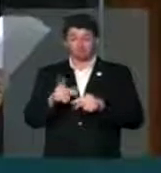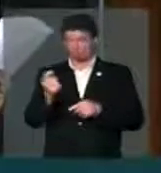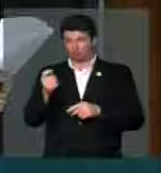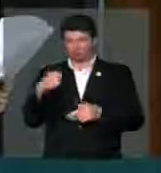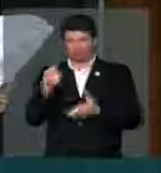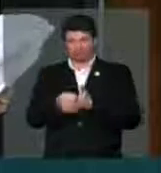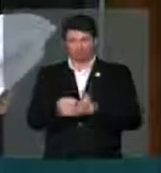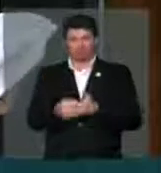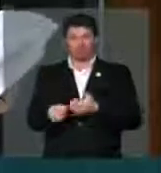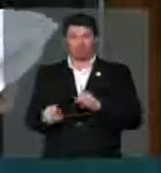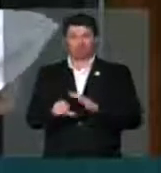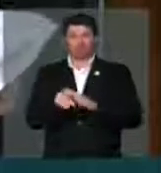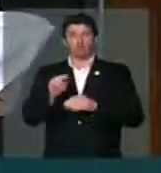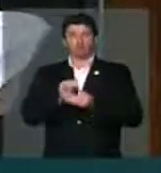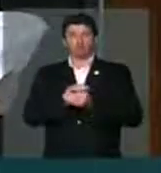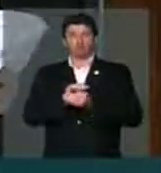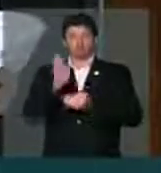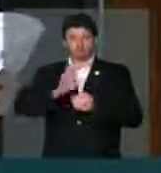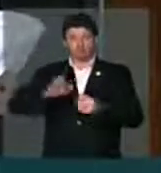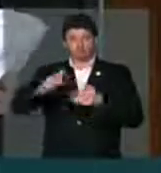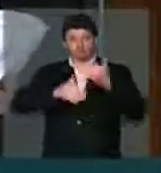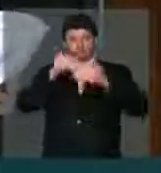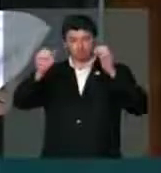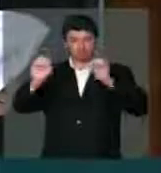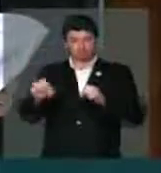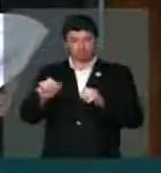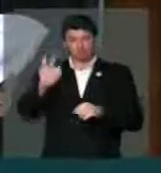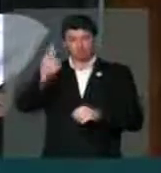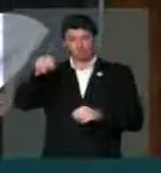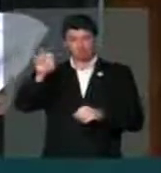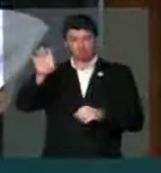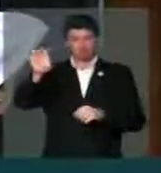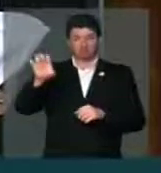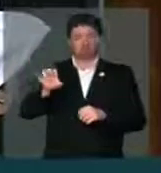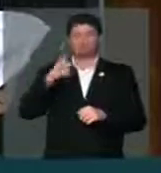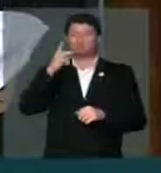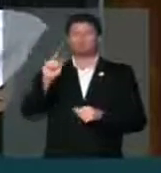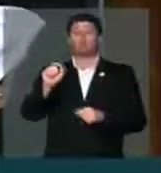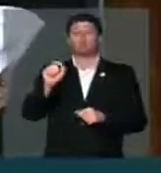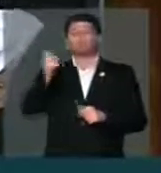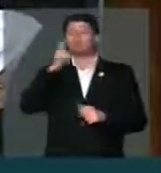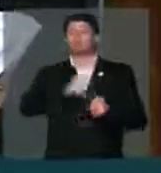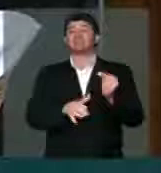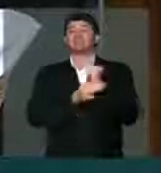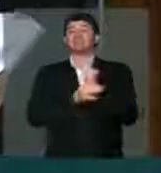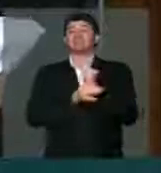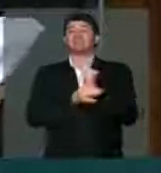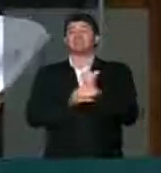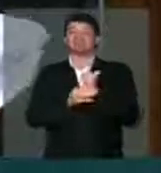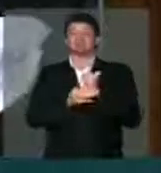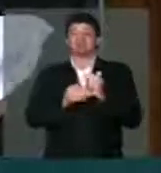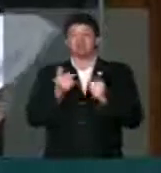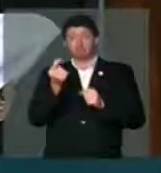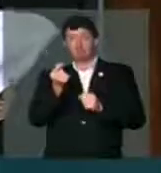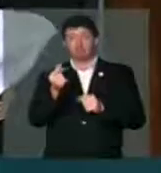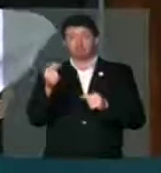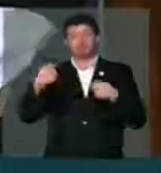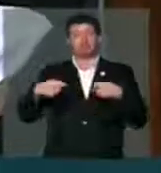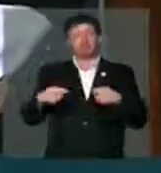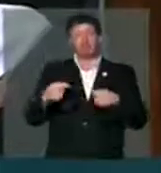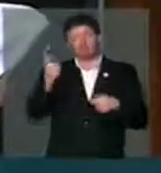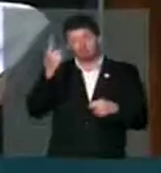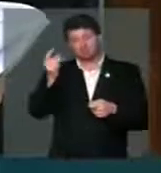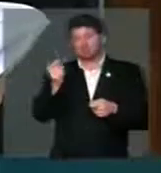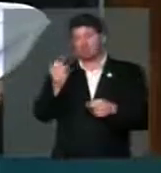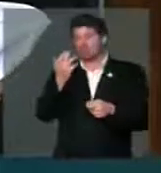custeio do Fundo Nacional de Desenvolvimento da Educação, FNDE, no sentido de garantir os recursos necessários para a